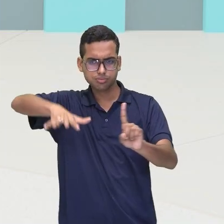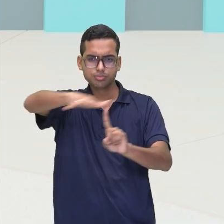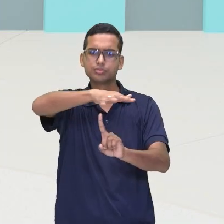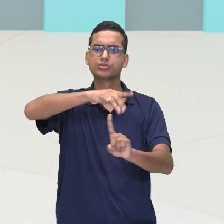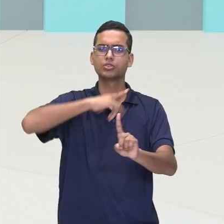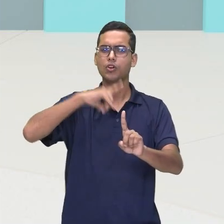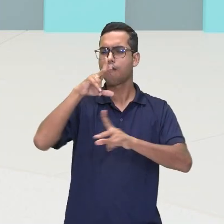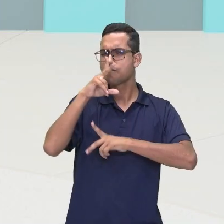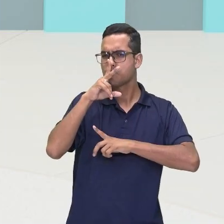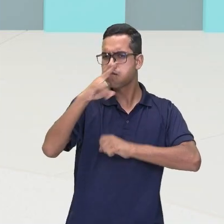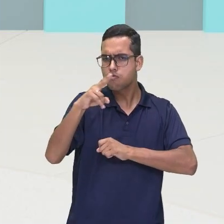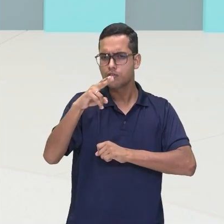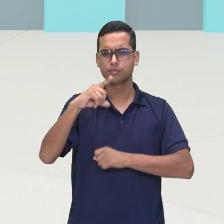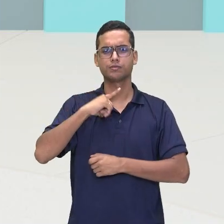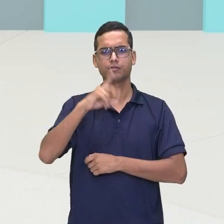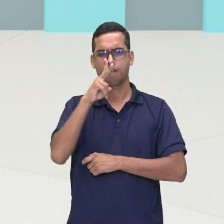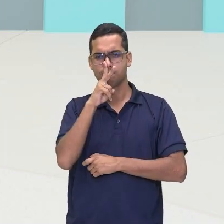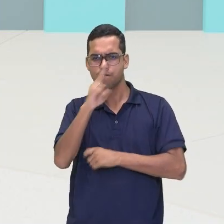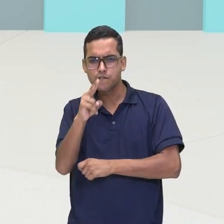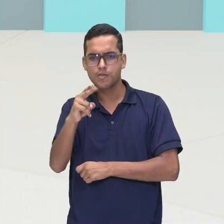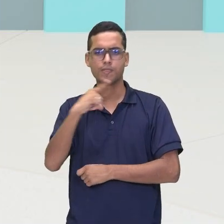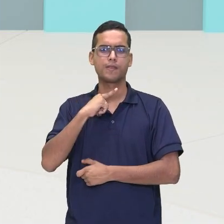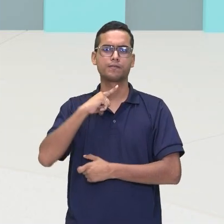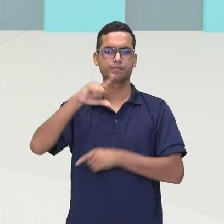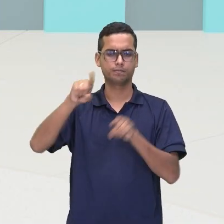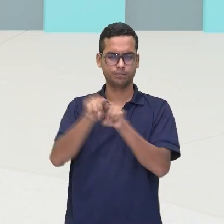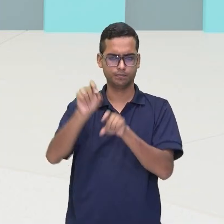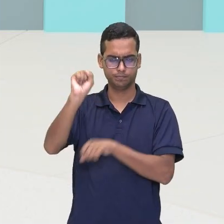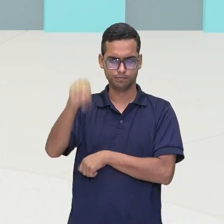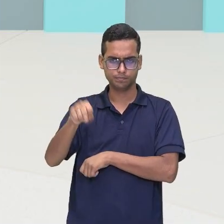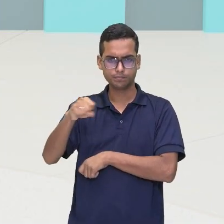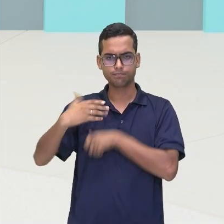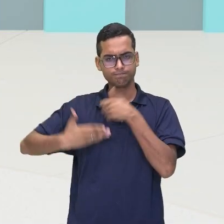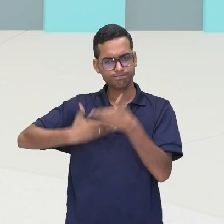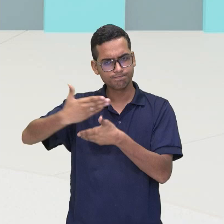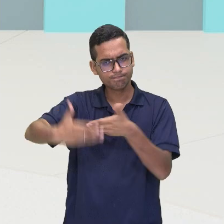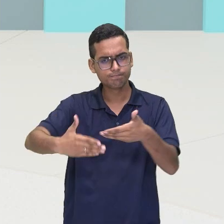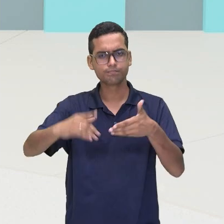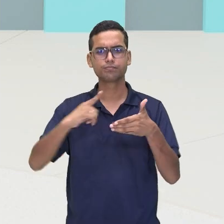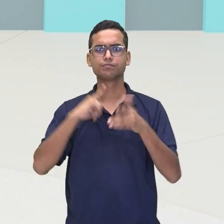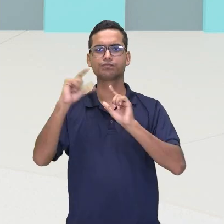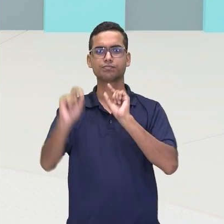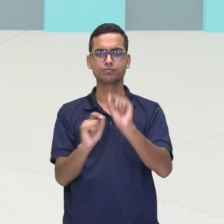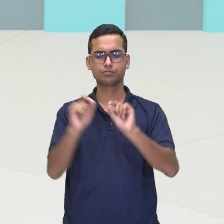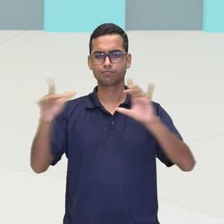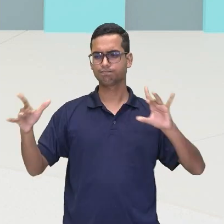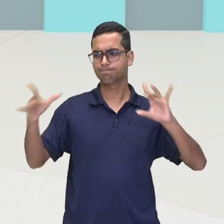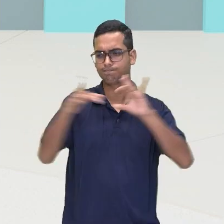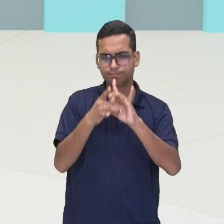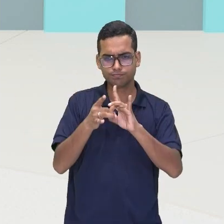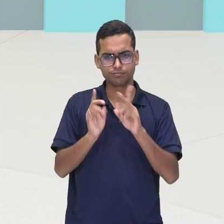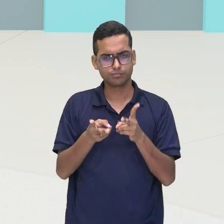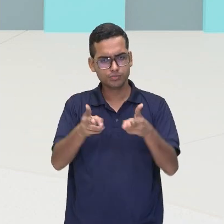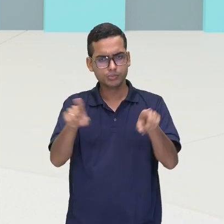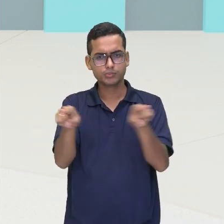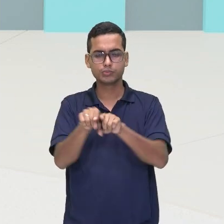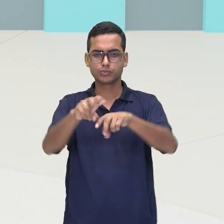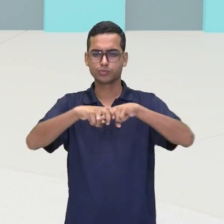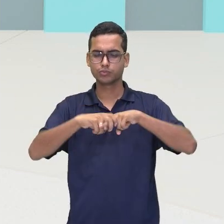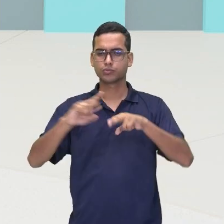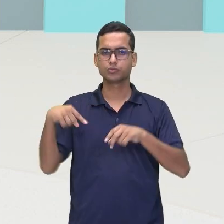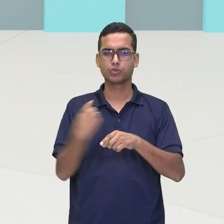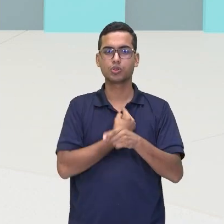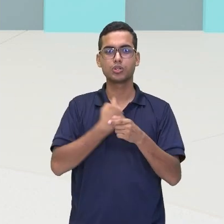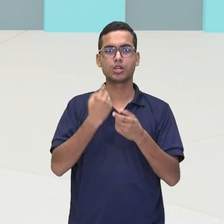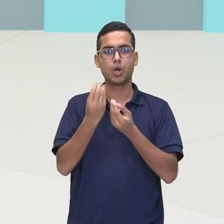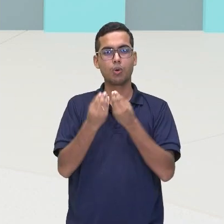acontece. E é um processo cíclico, onde existe algo interligado. Por isso somos uma